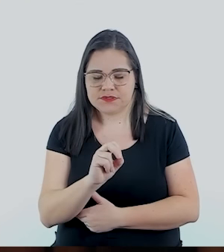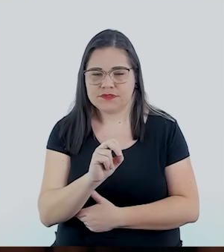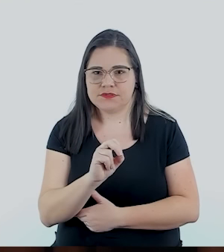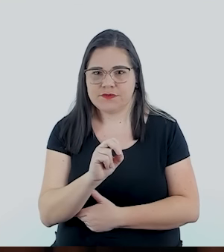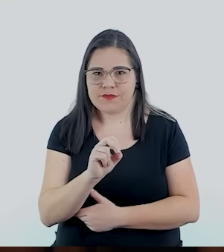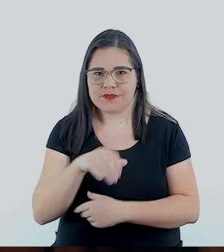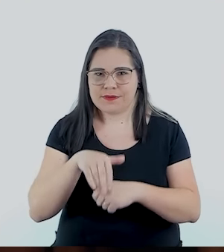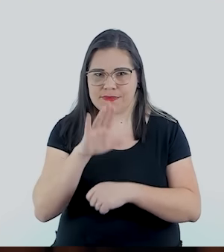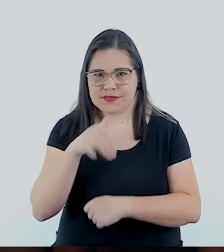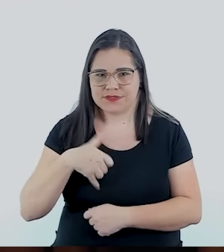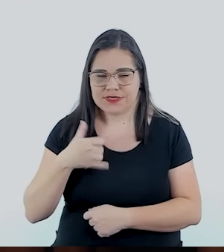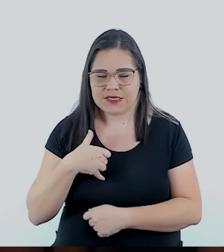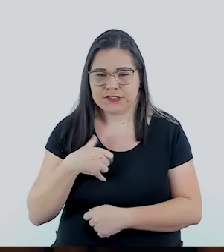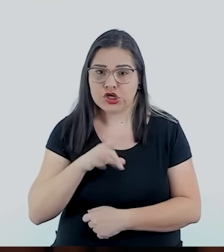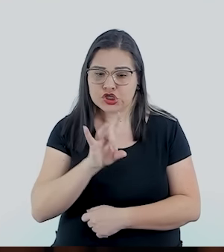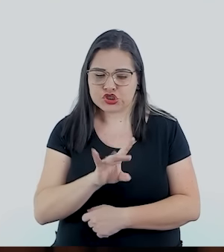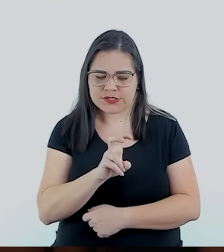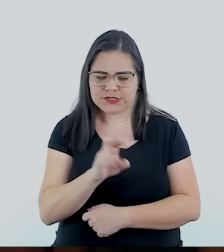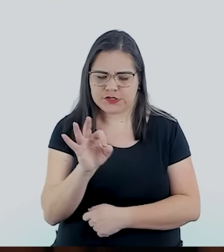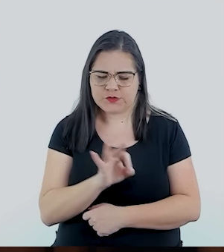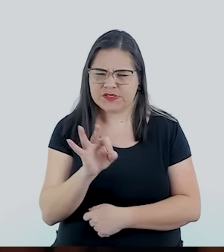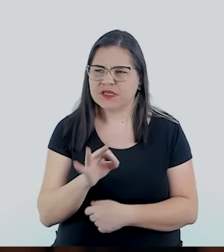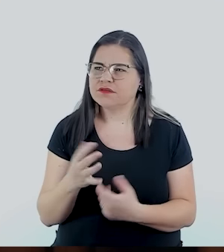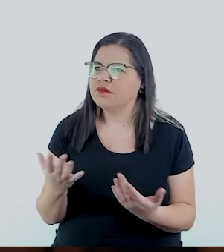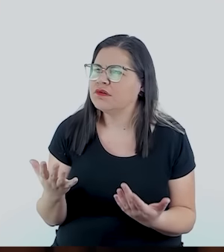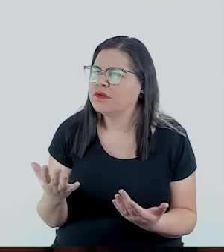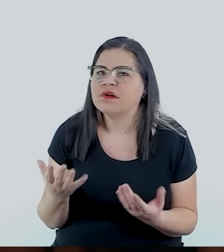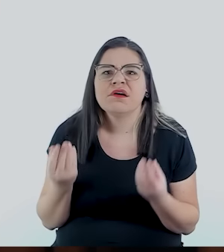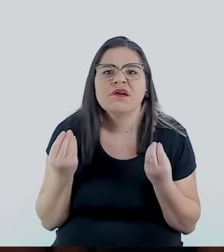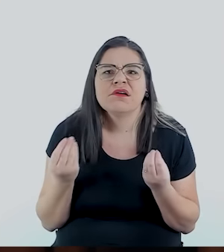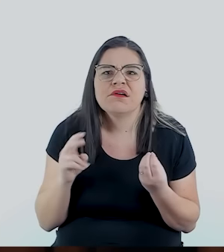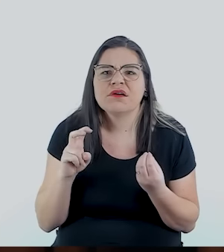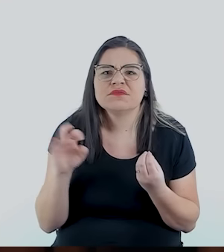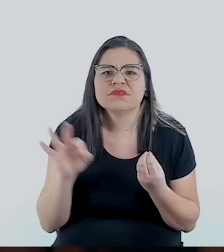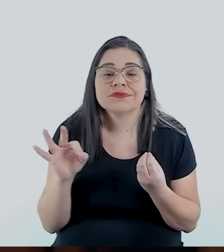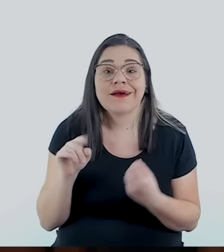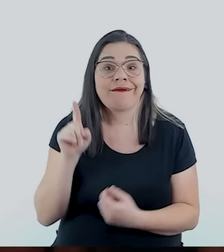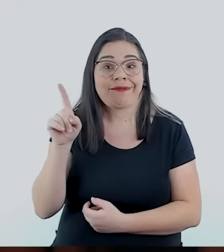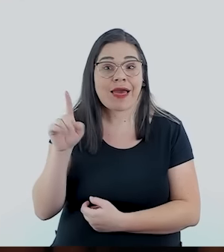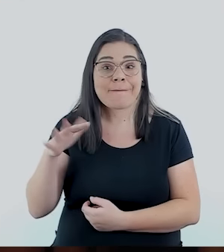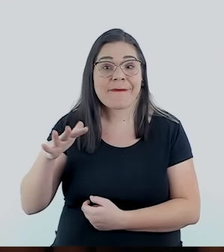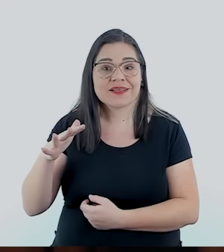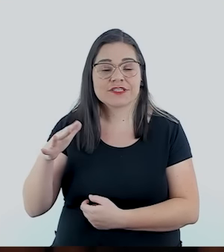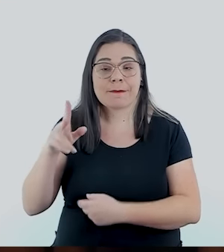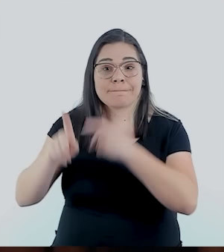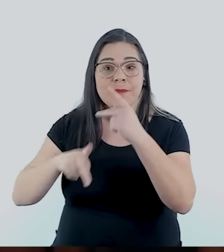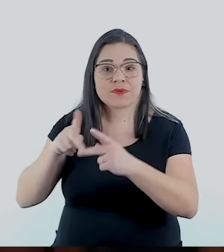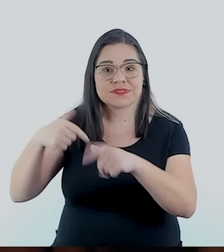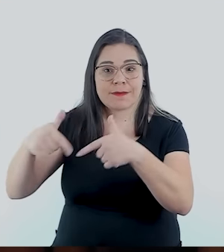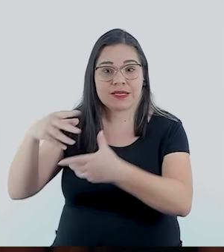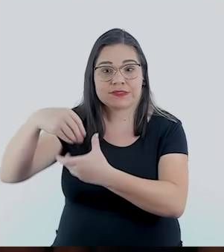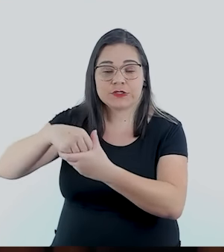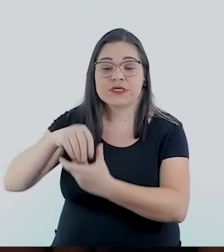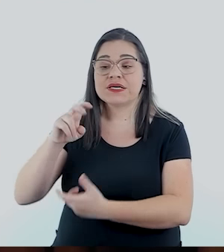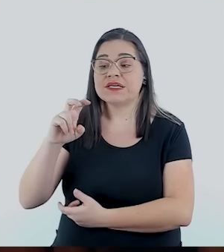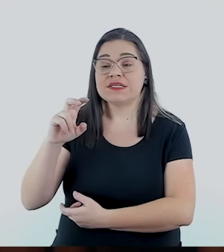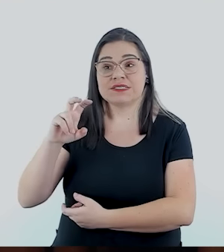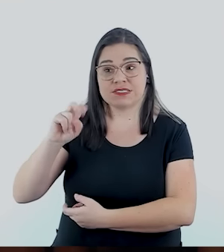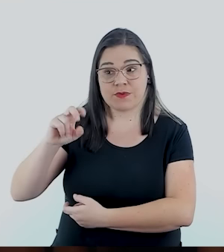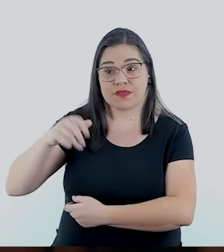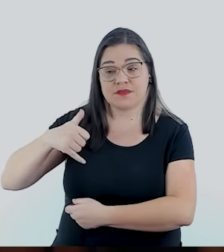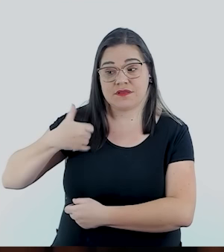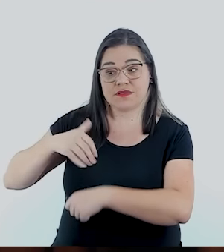5% eles falaram Ixe Como assim porque lá nos Estados Unidos é 30% a média de pessoas 50 mais nas empresas